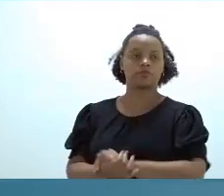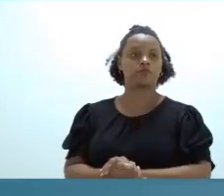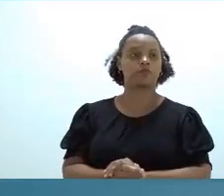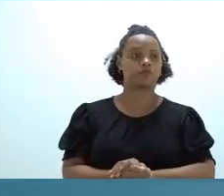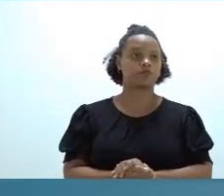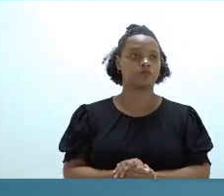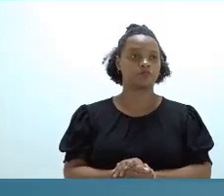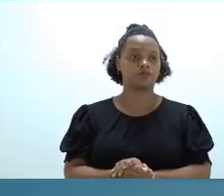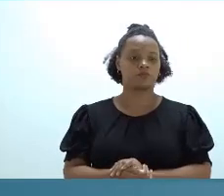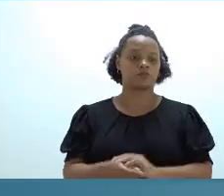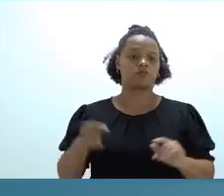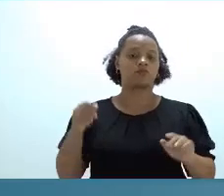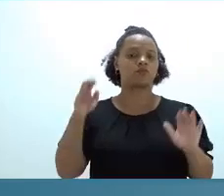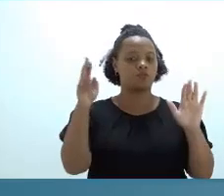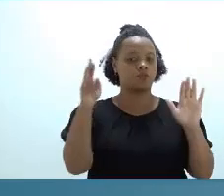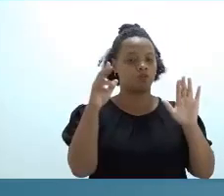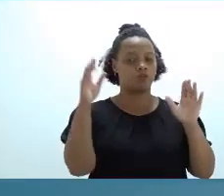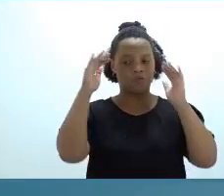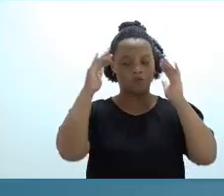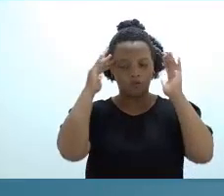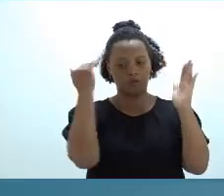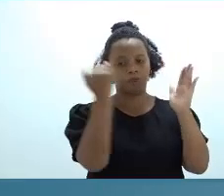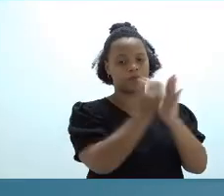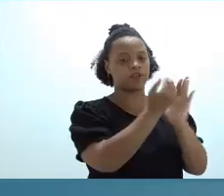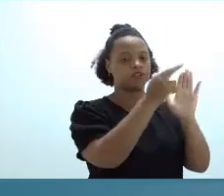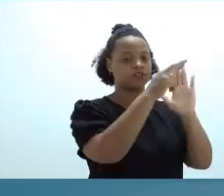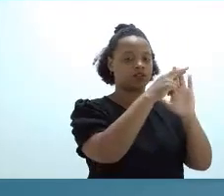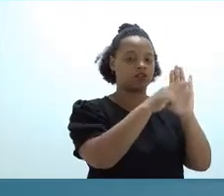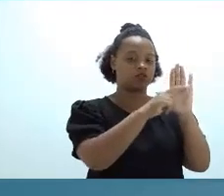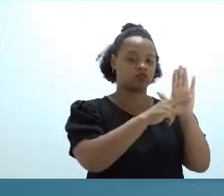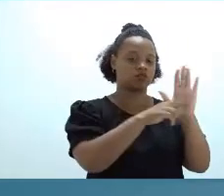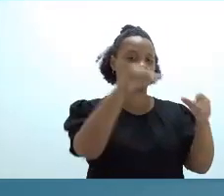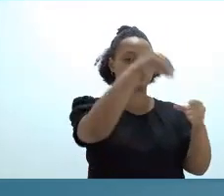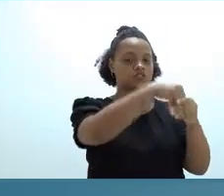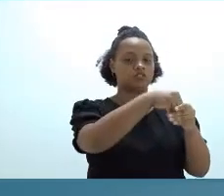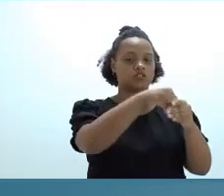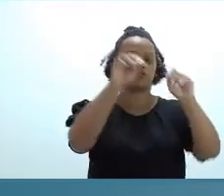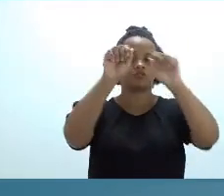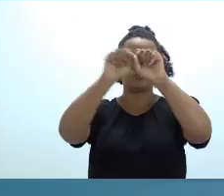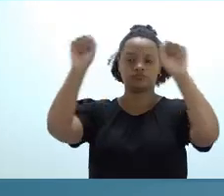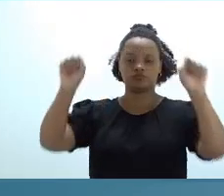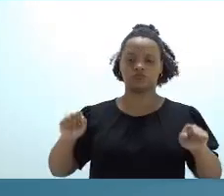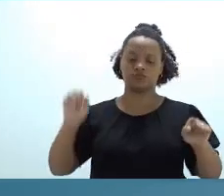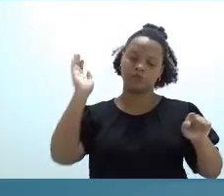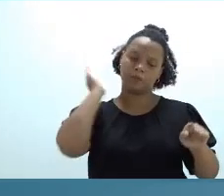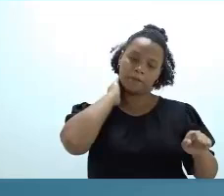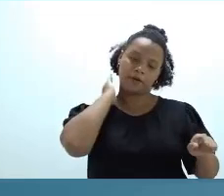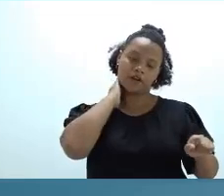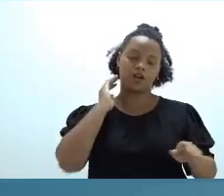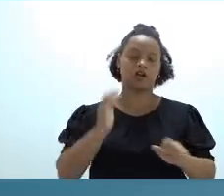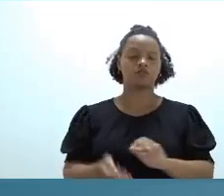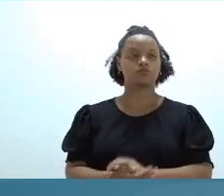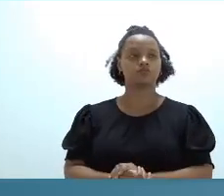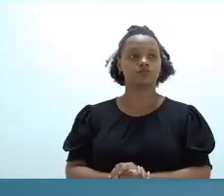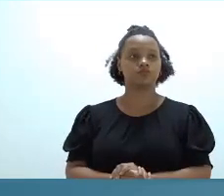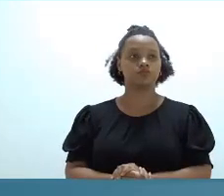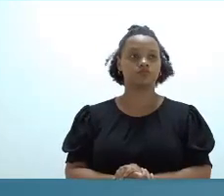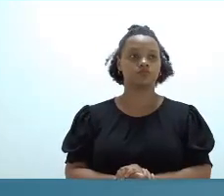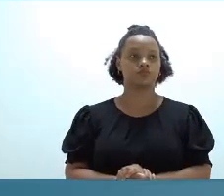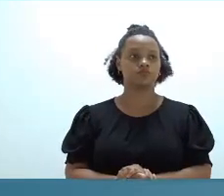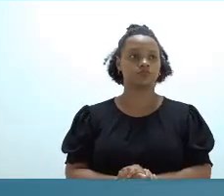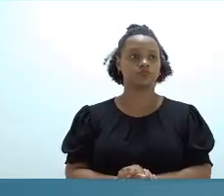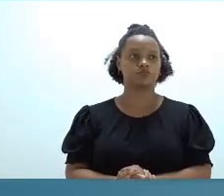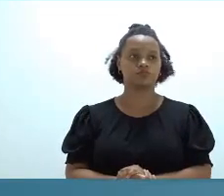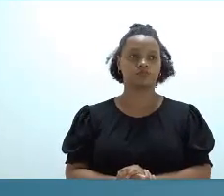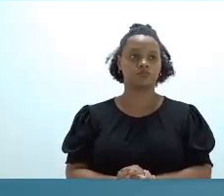Desta forma, é plenamente possível que uma ação tramite seja julgada por um juízo da vara civil empresarial, embora os